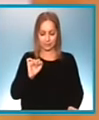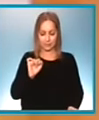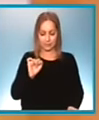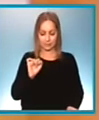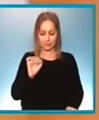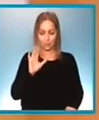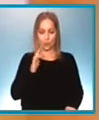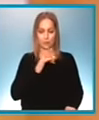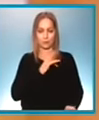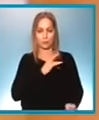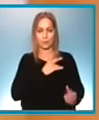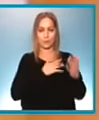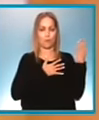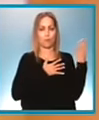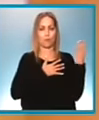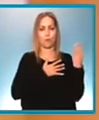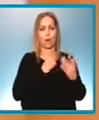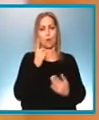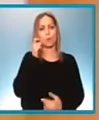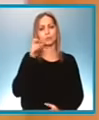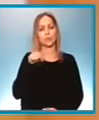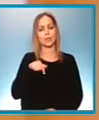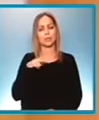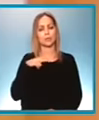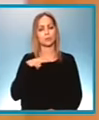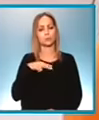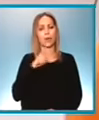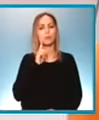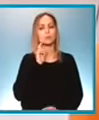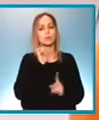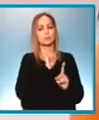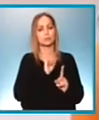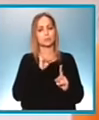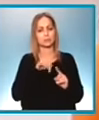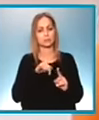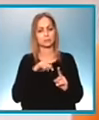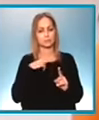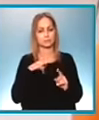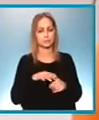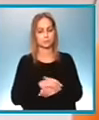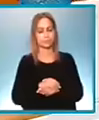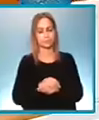se apaixona pelo fado, uma das pessoas aqui em Portugal que tenha sido importante para si? Em Portugal? Sim.